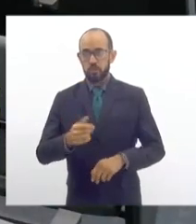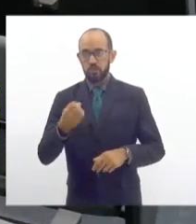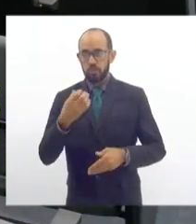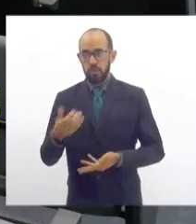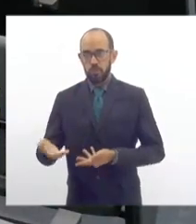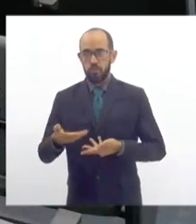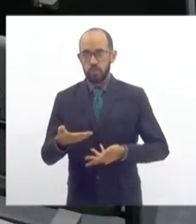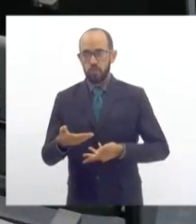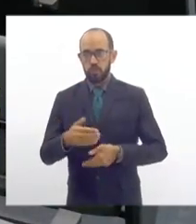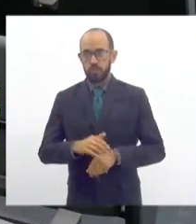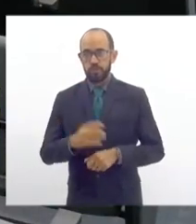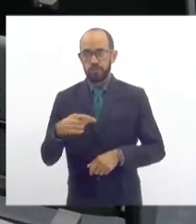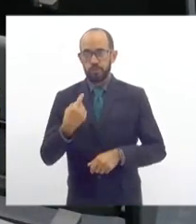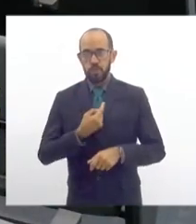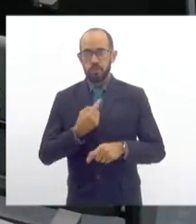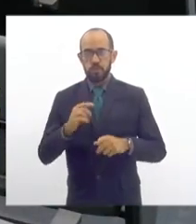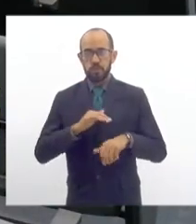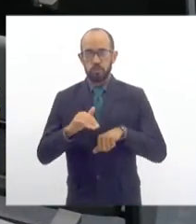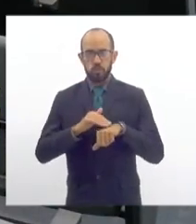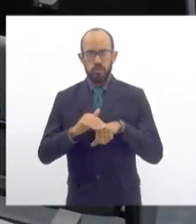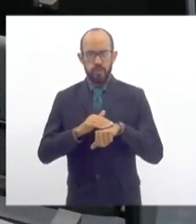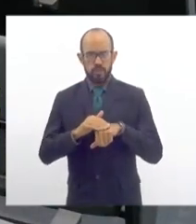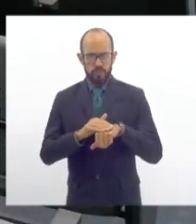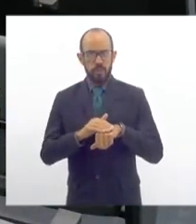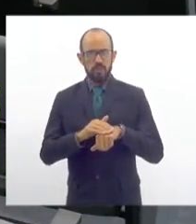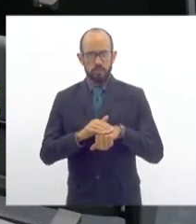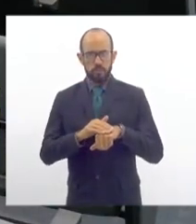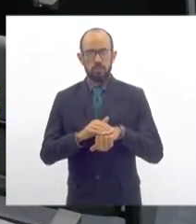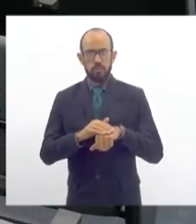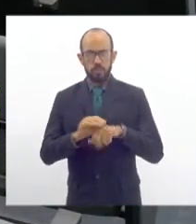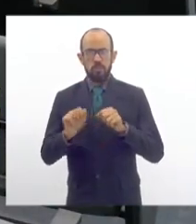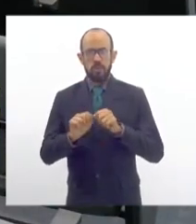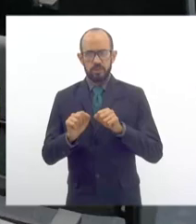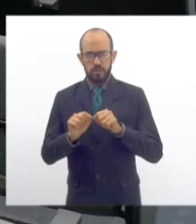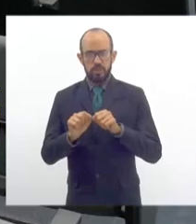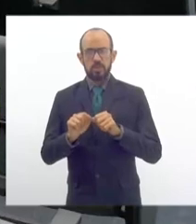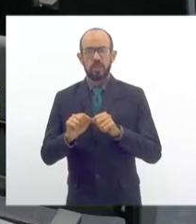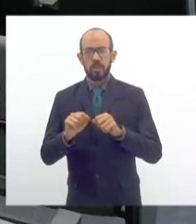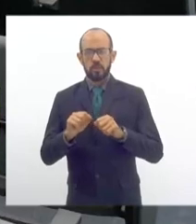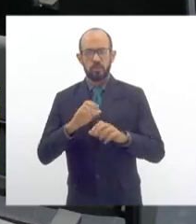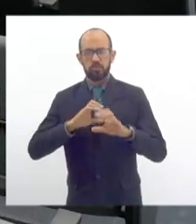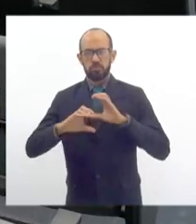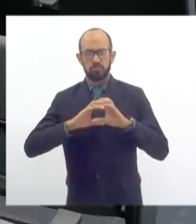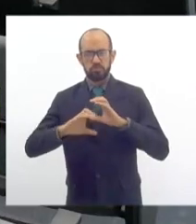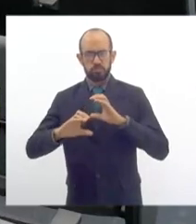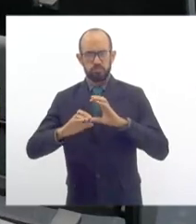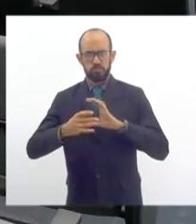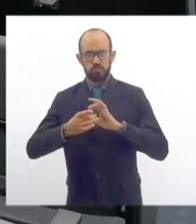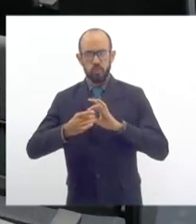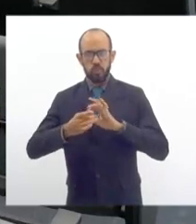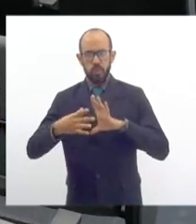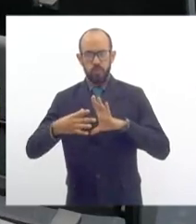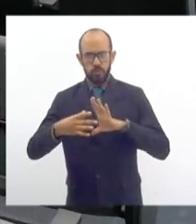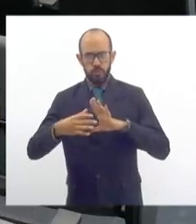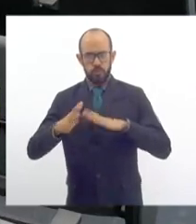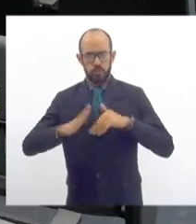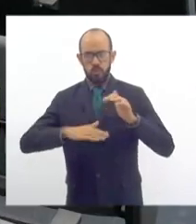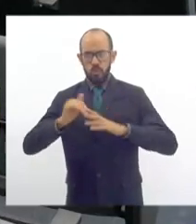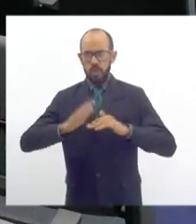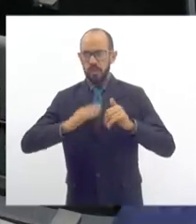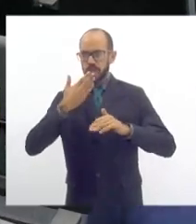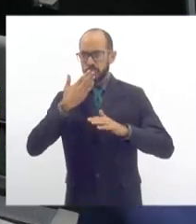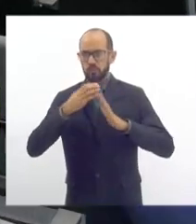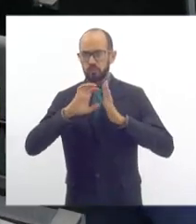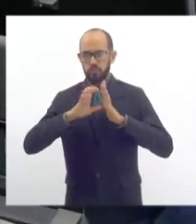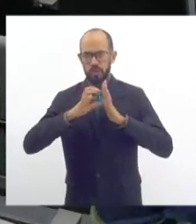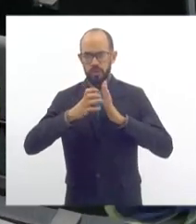A gente tem dialogado muito e feito conduzido a Comissão de Servidores de forma muito democrática, independente do viés político, partidário.